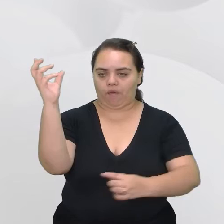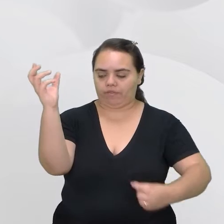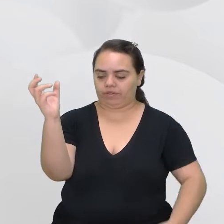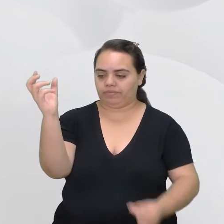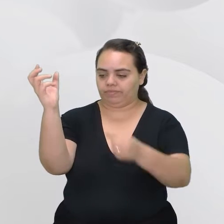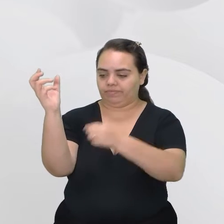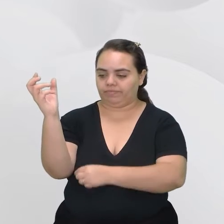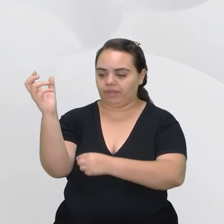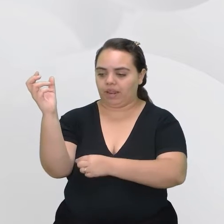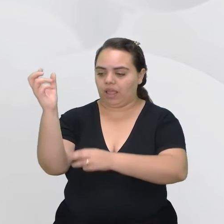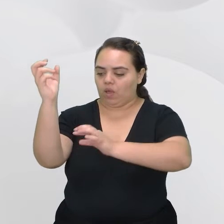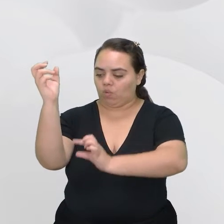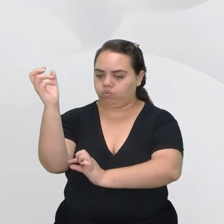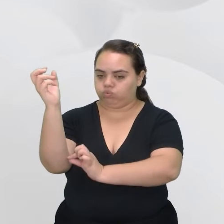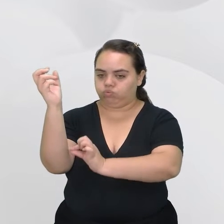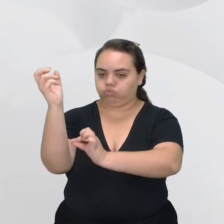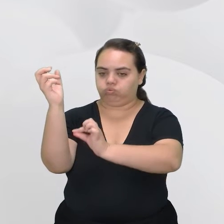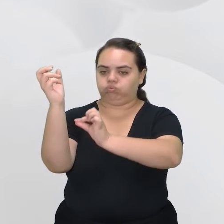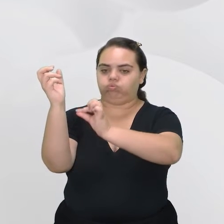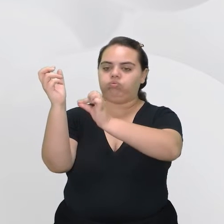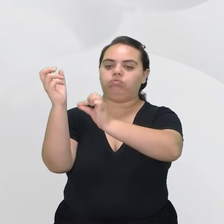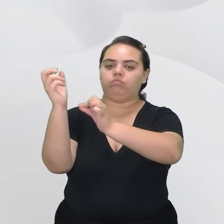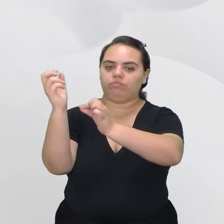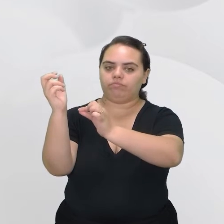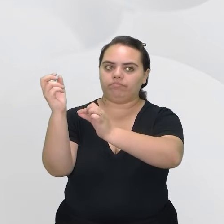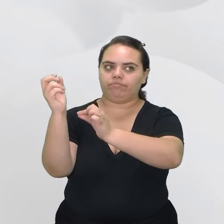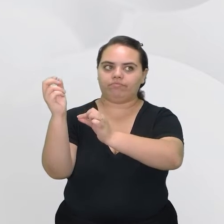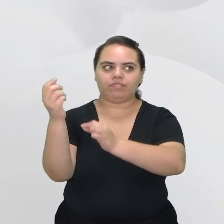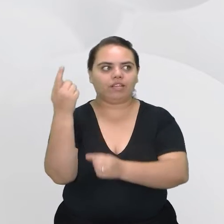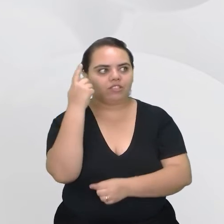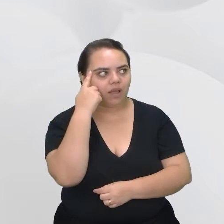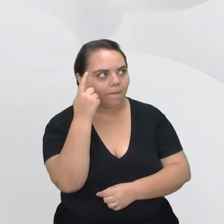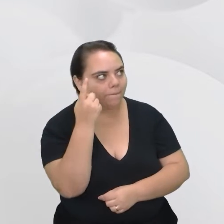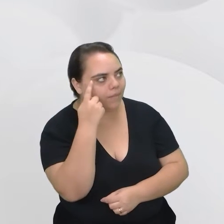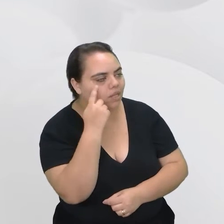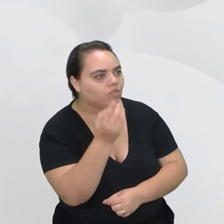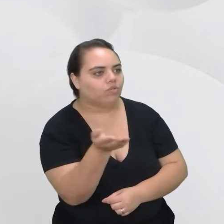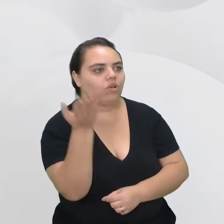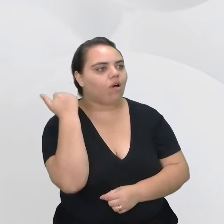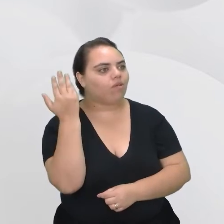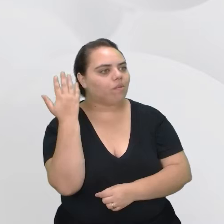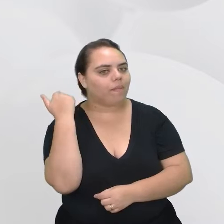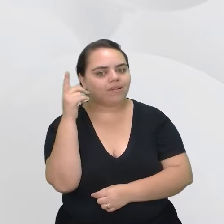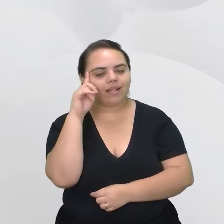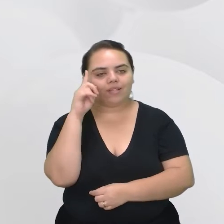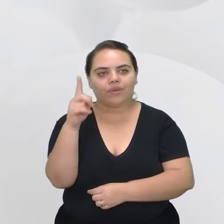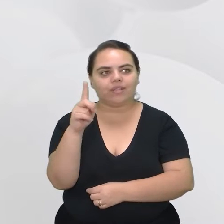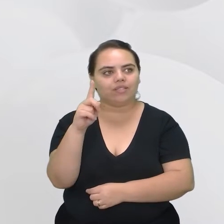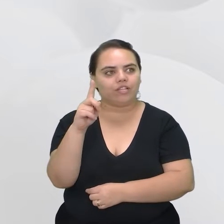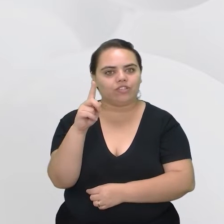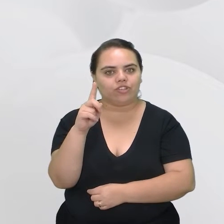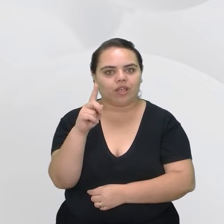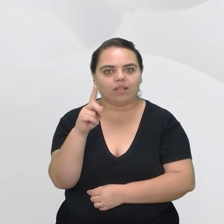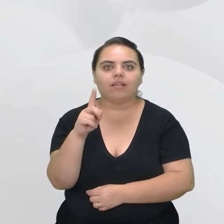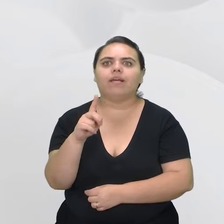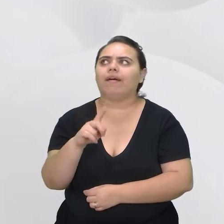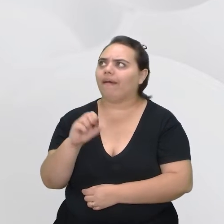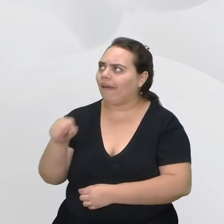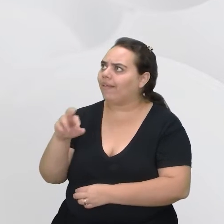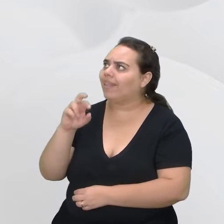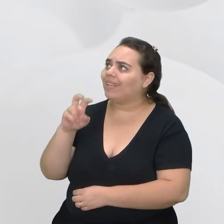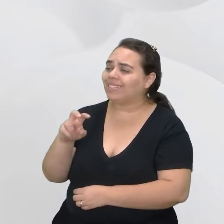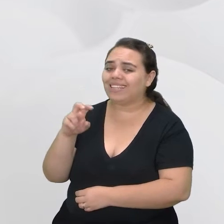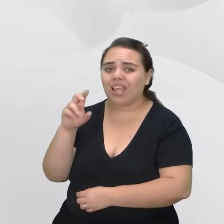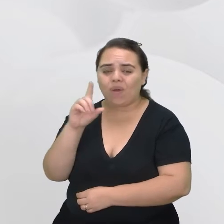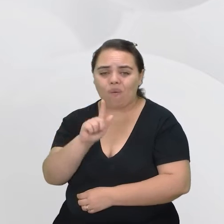mede novamente a temperatura. Gabriela, você já pensou nesses dias que estava aquele calor? Não, dá mais de 5 graus de diferença. Mais